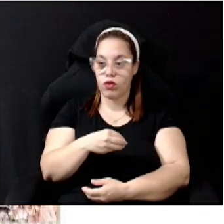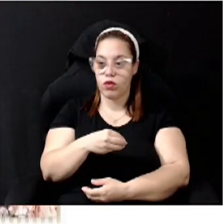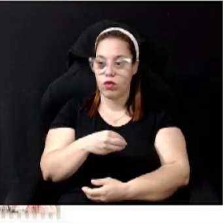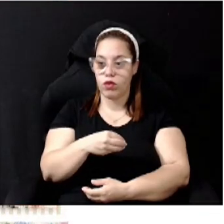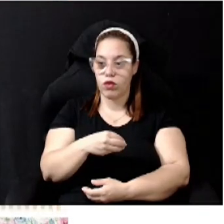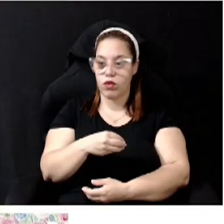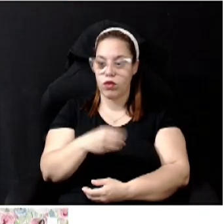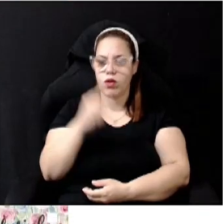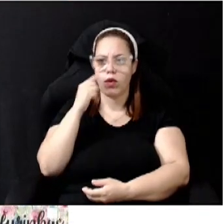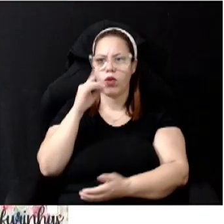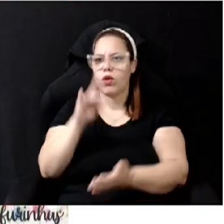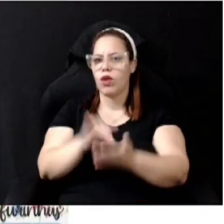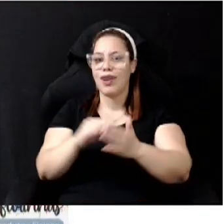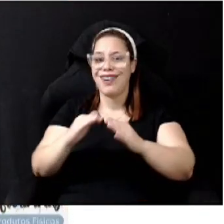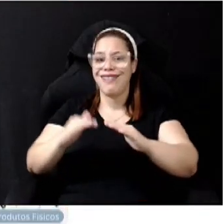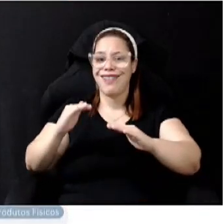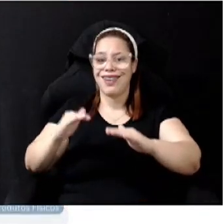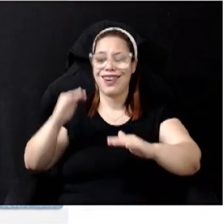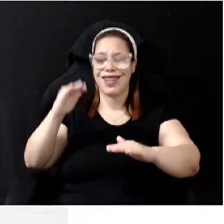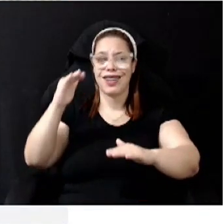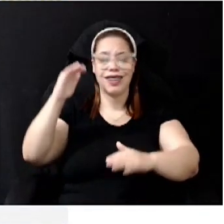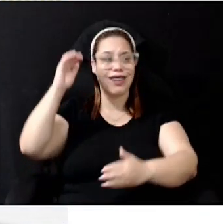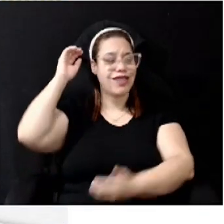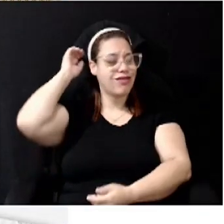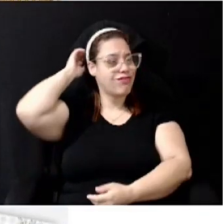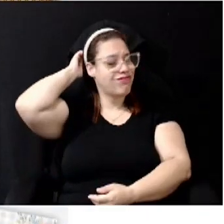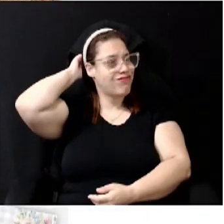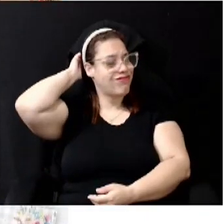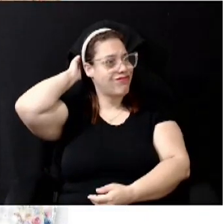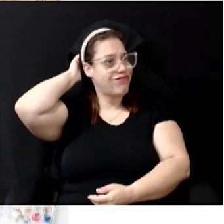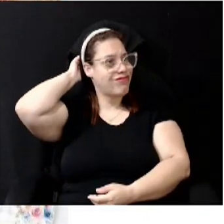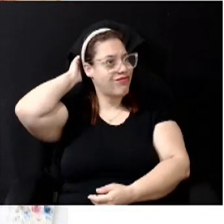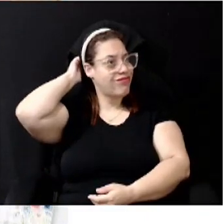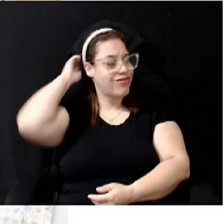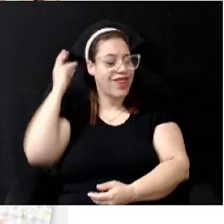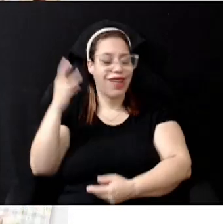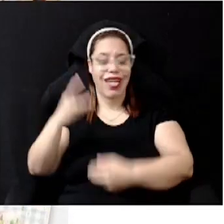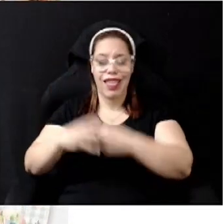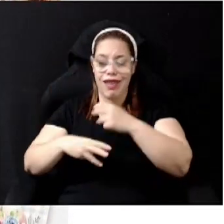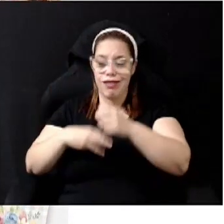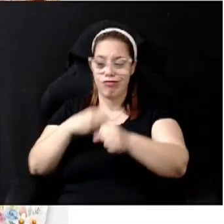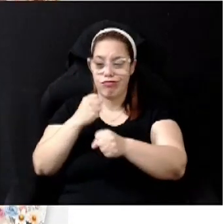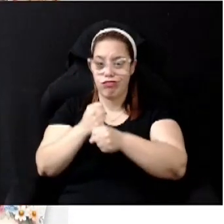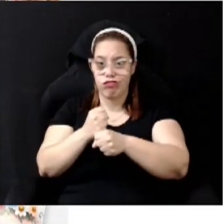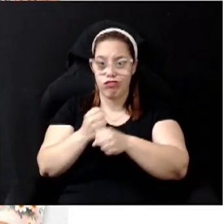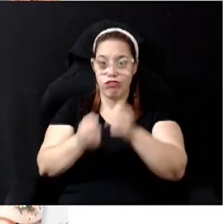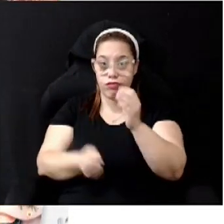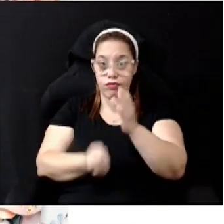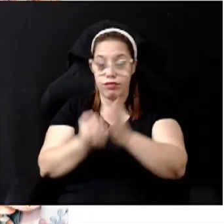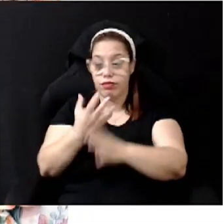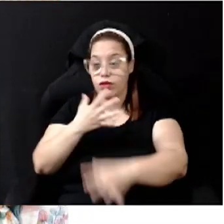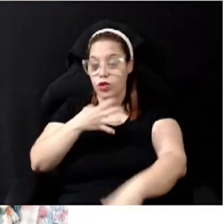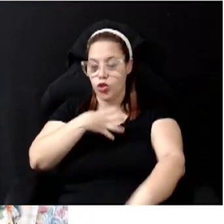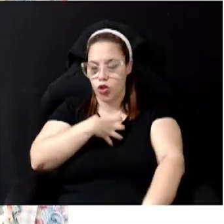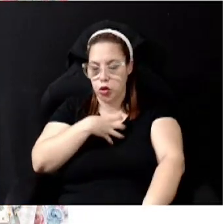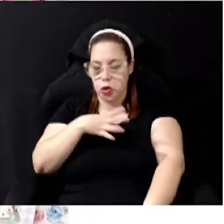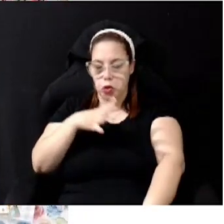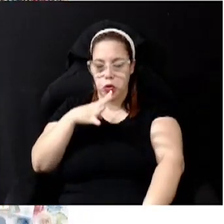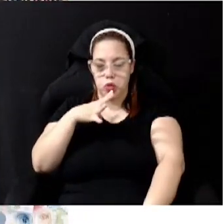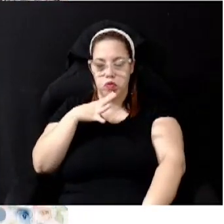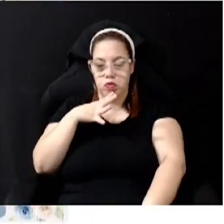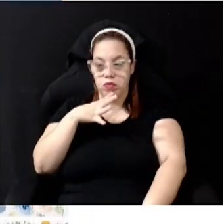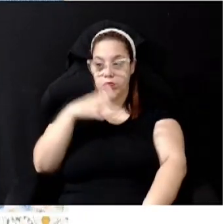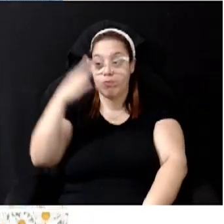eles crescerem, né? E aí, há 3 anos, nasceu essa vontade em mim, onde brotou algo que eu já conhecia fazer, eu já sabia